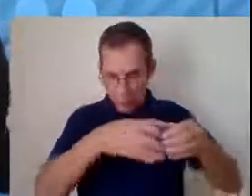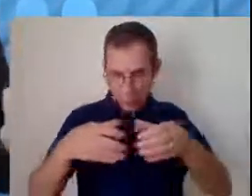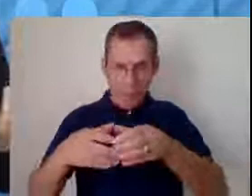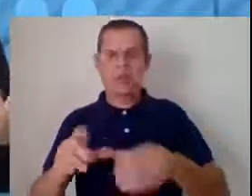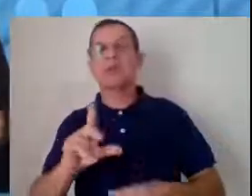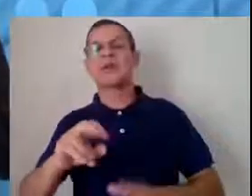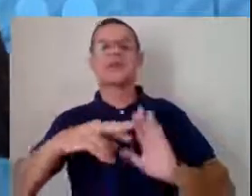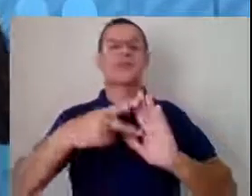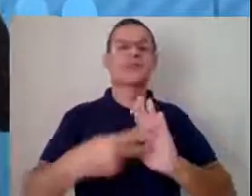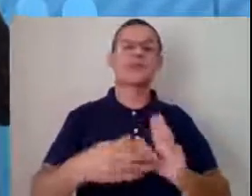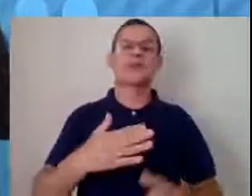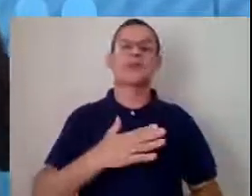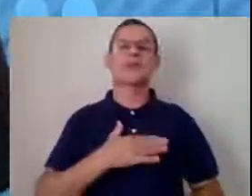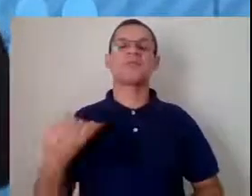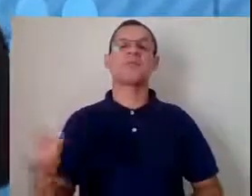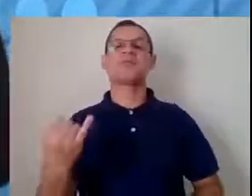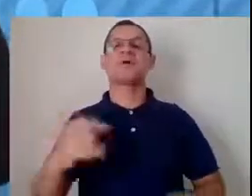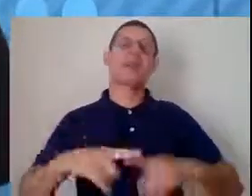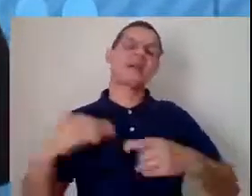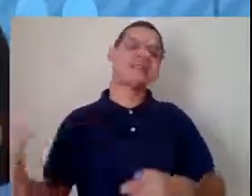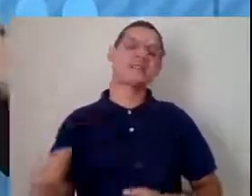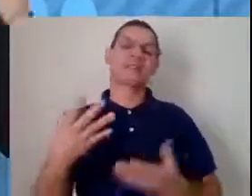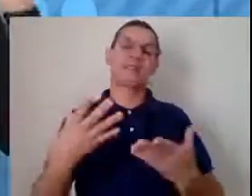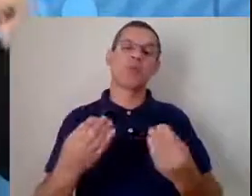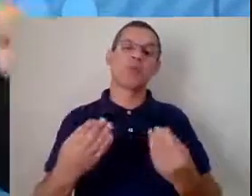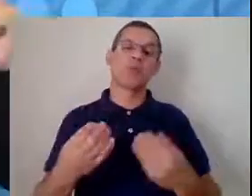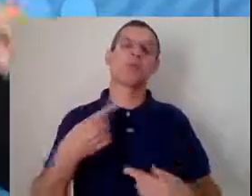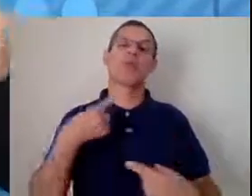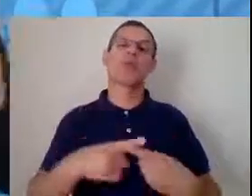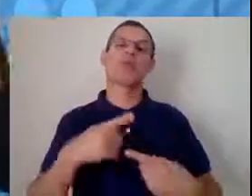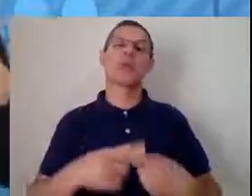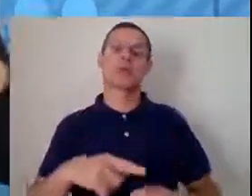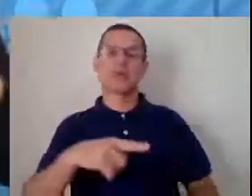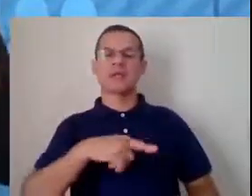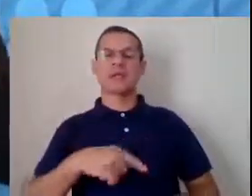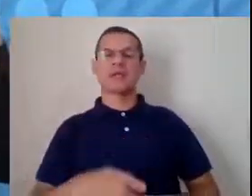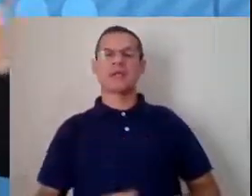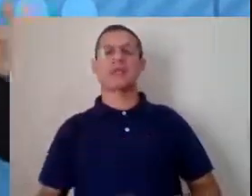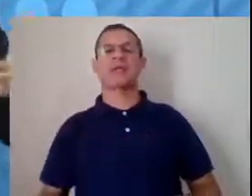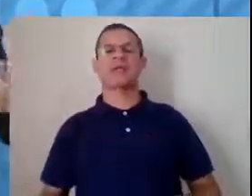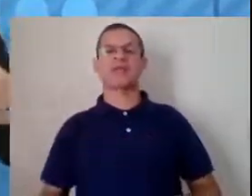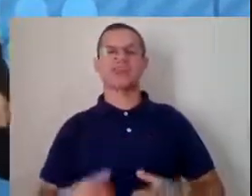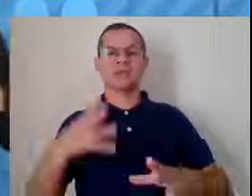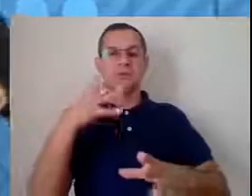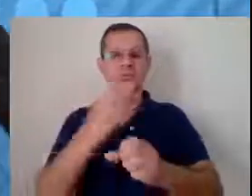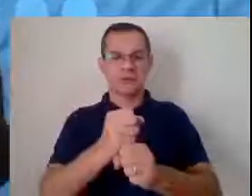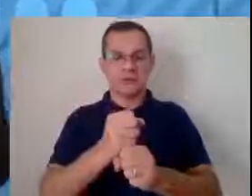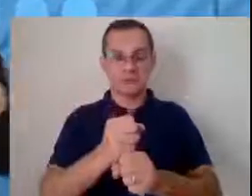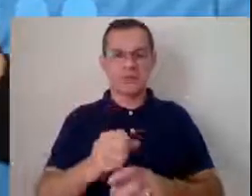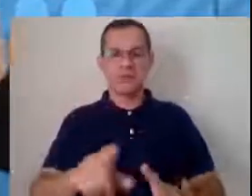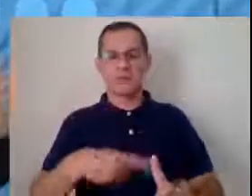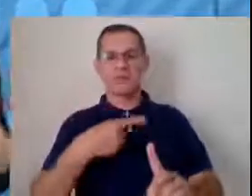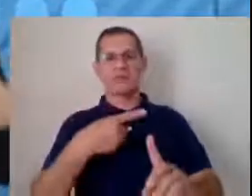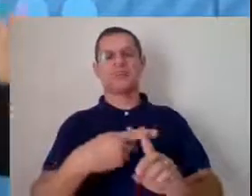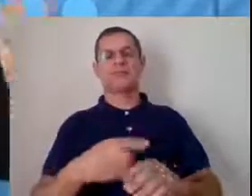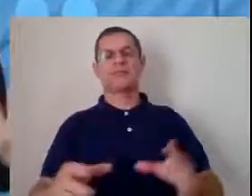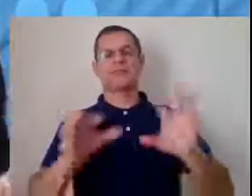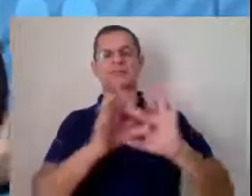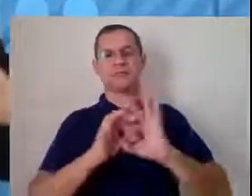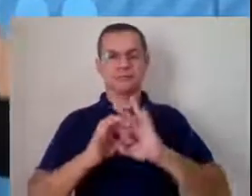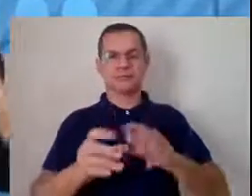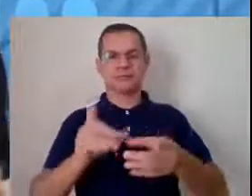o que isso me importa? Importa muito, porque através dessas somas, dessas